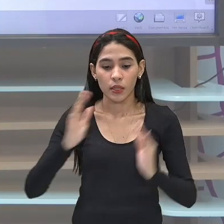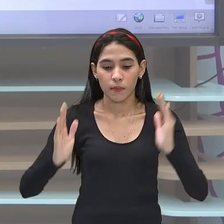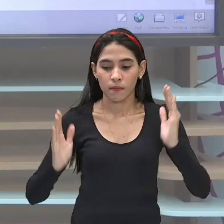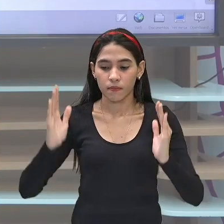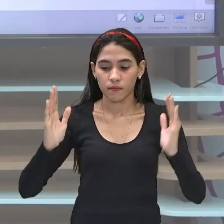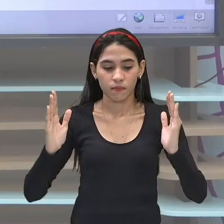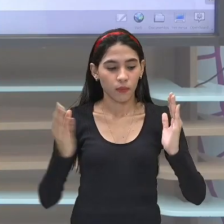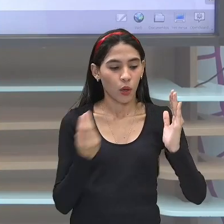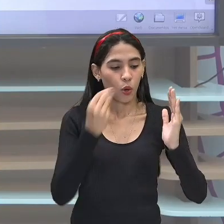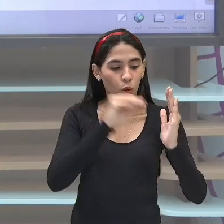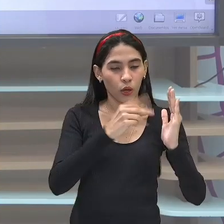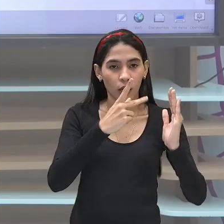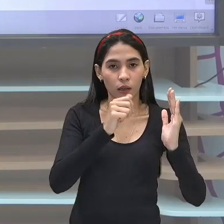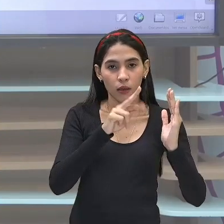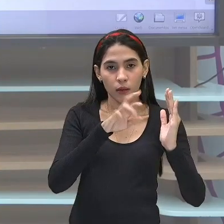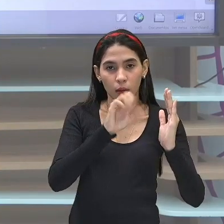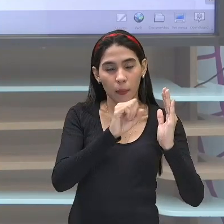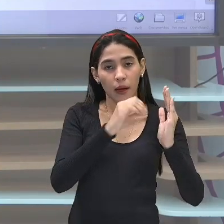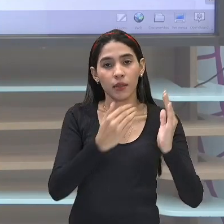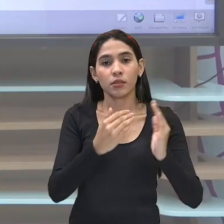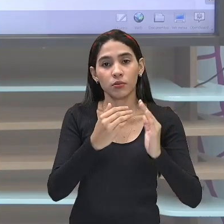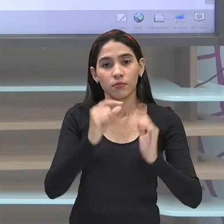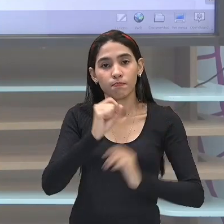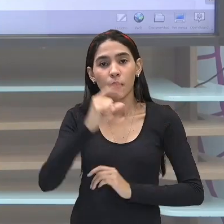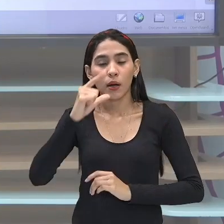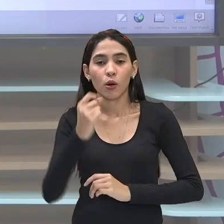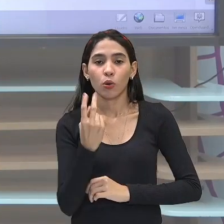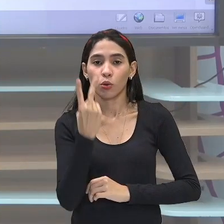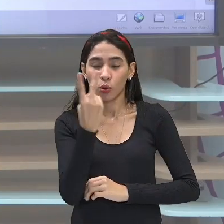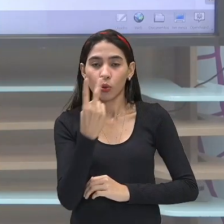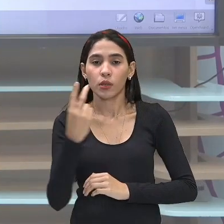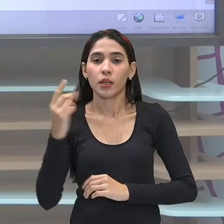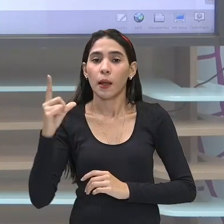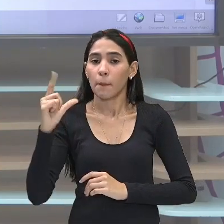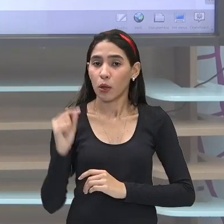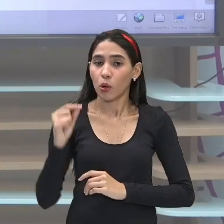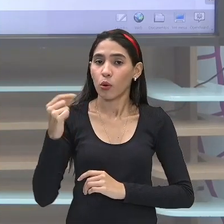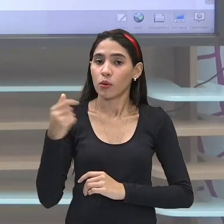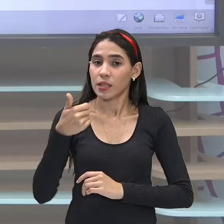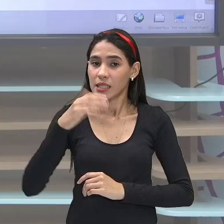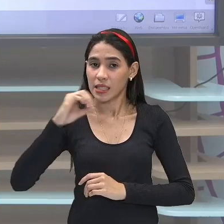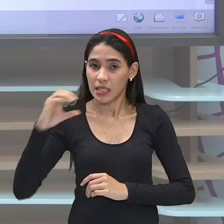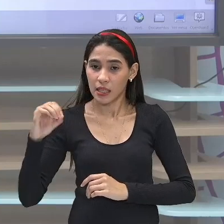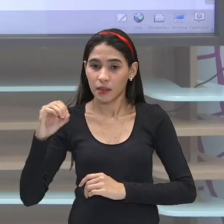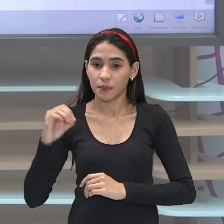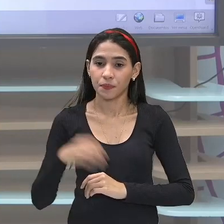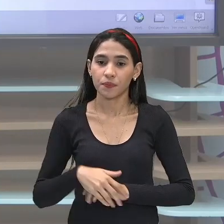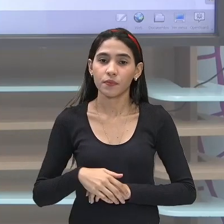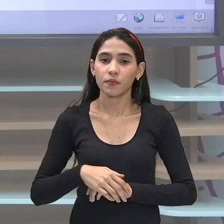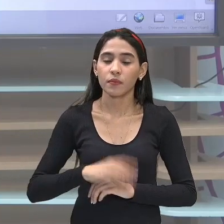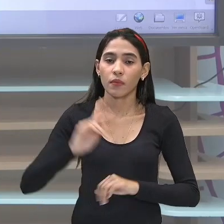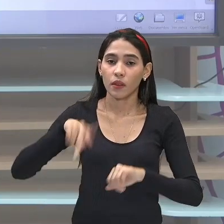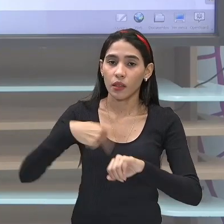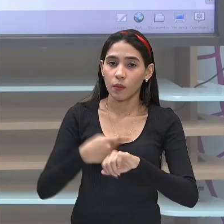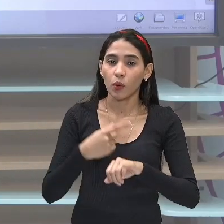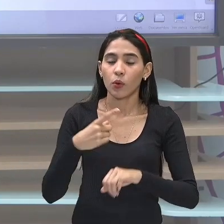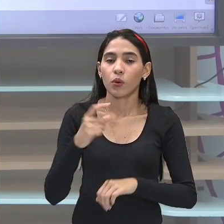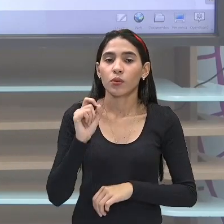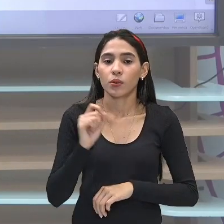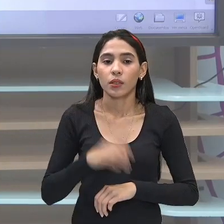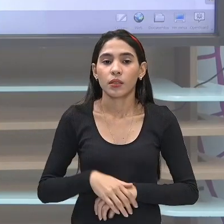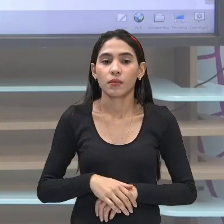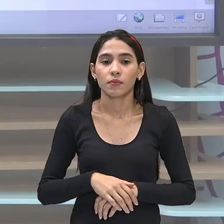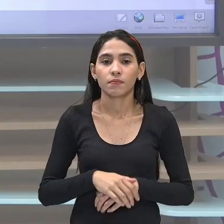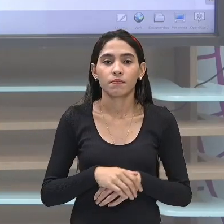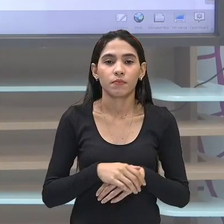ser pares, maiores que 2 e menores que 100. Veja, depois que eu escrever